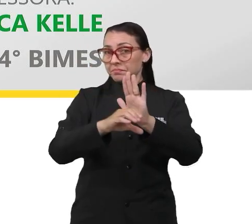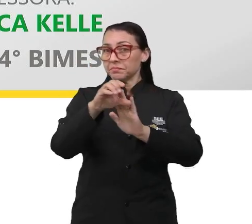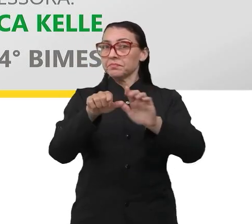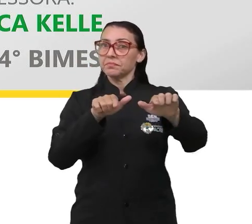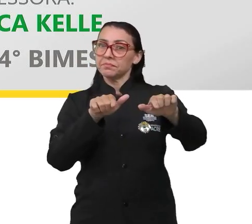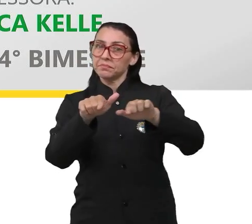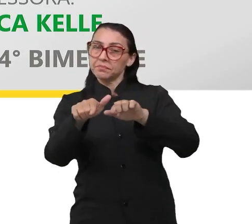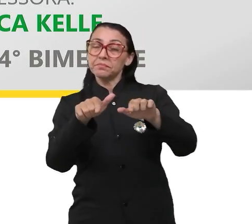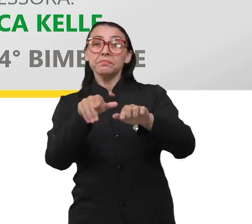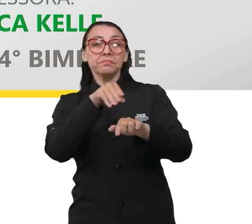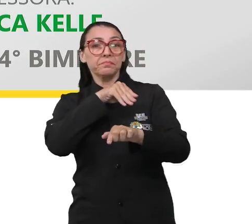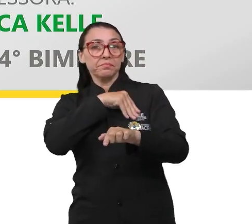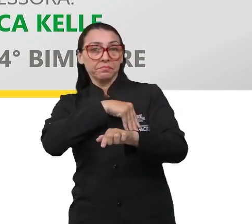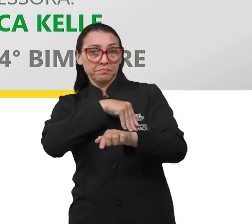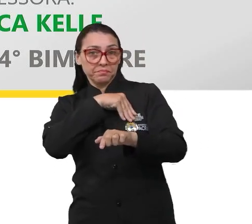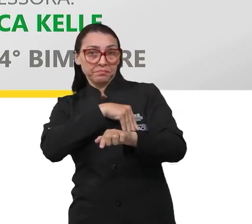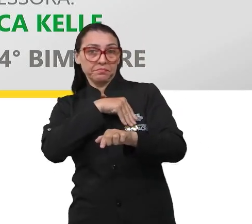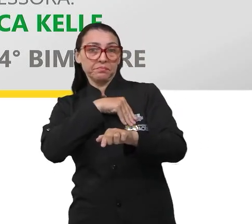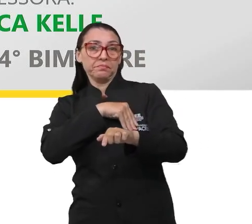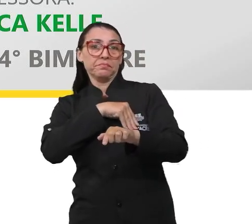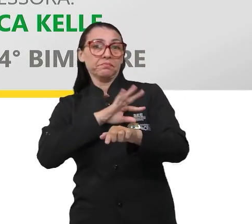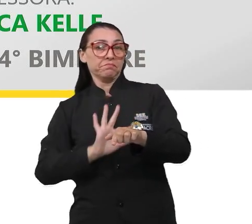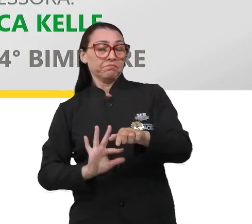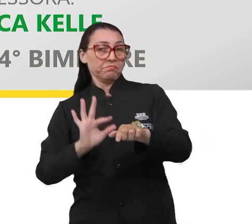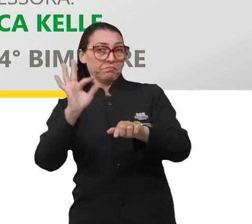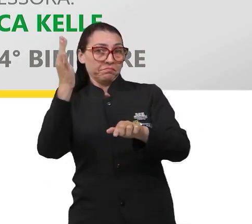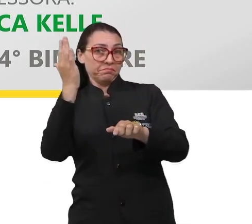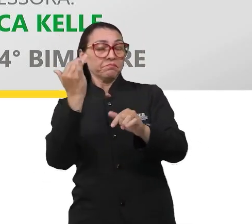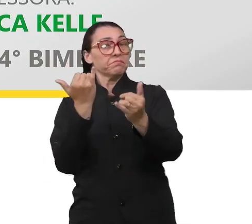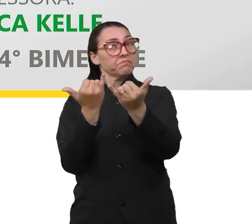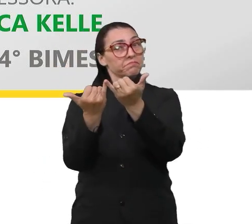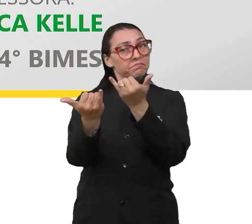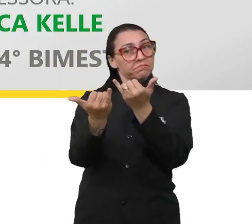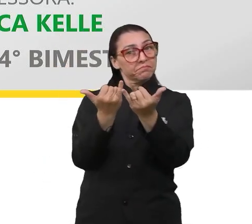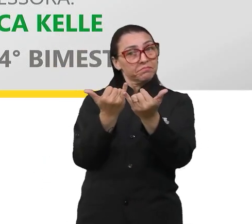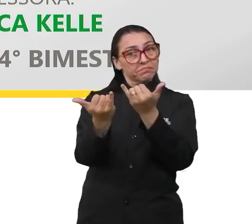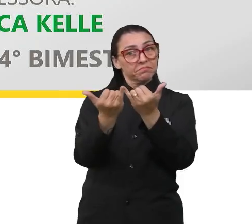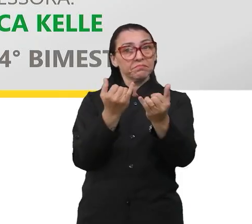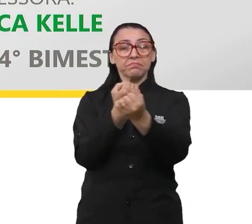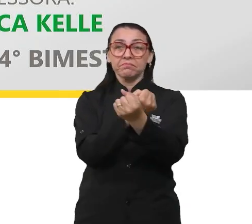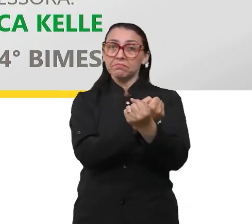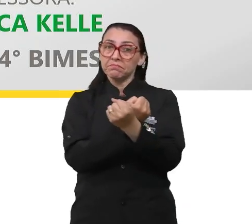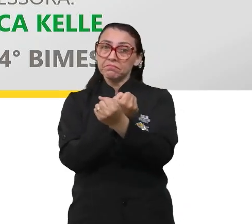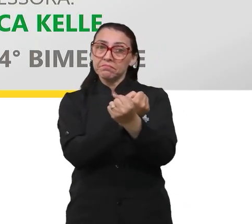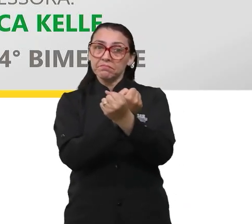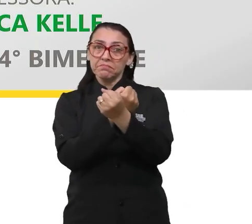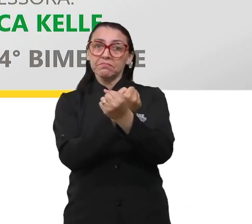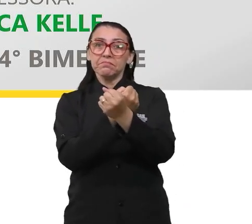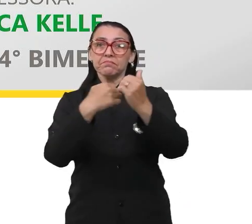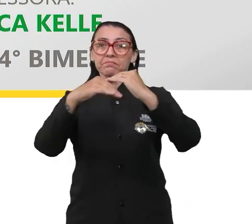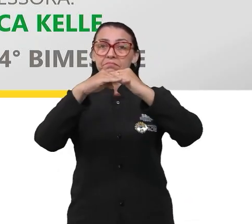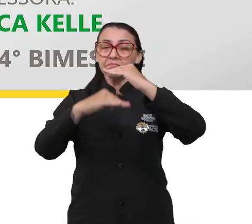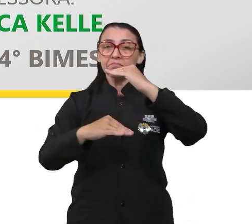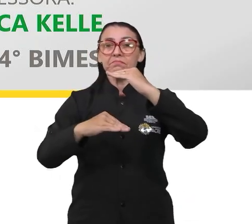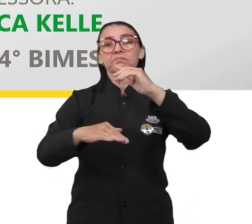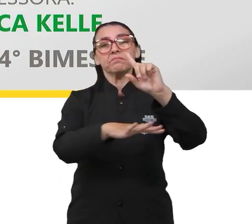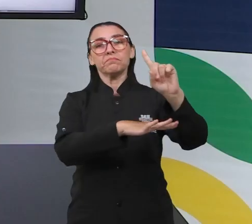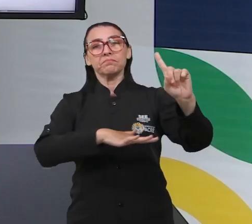conceitos de trabalho, emprego, renda, situações análogas à escravidão e as